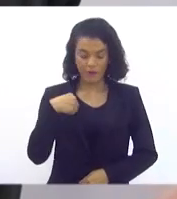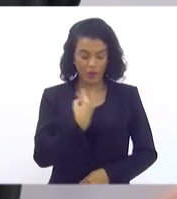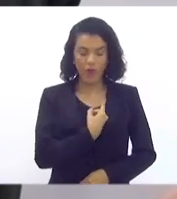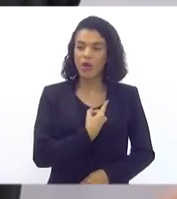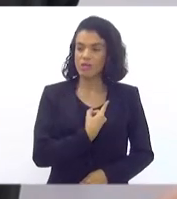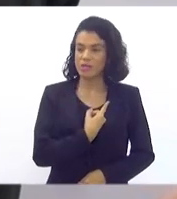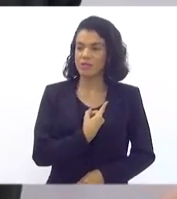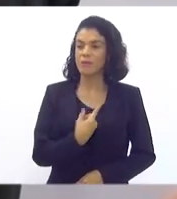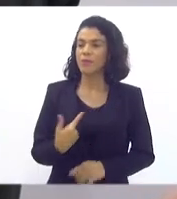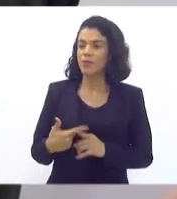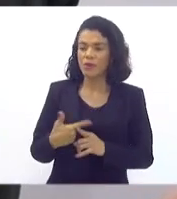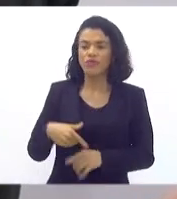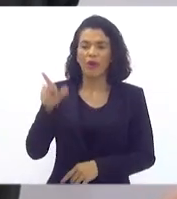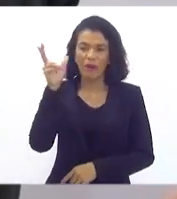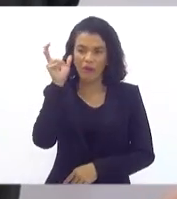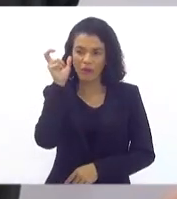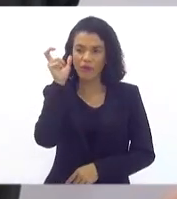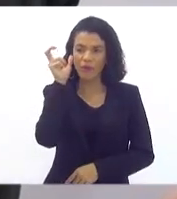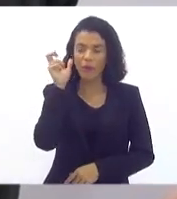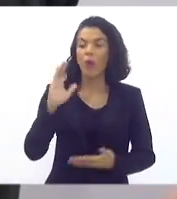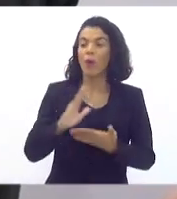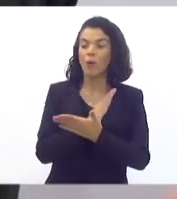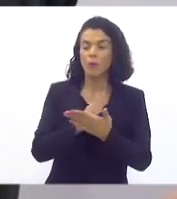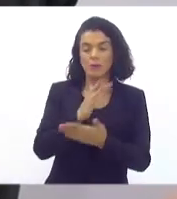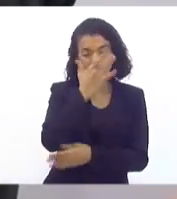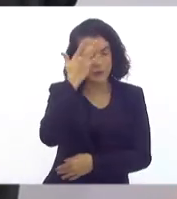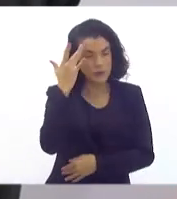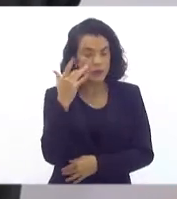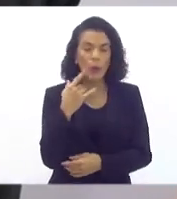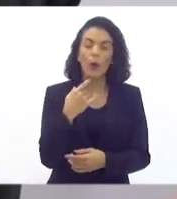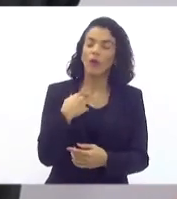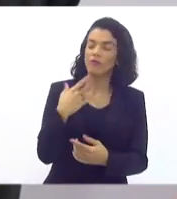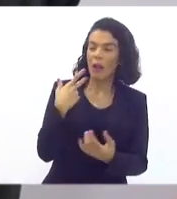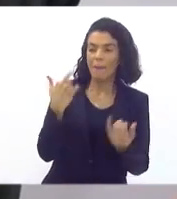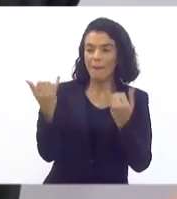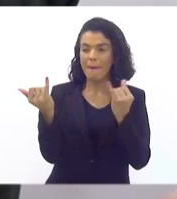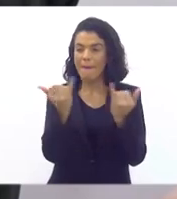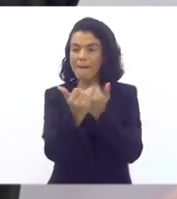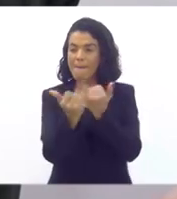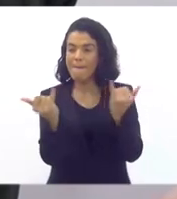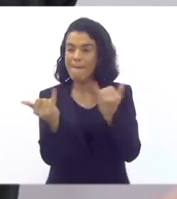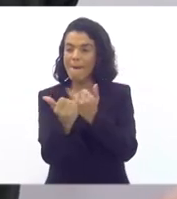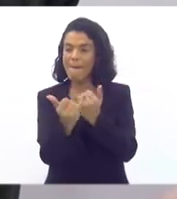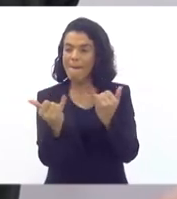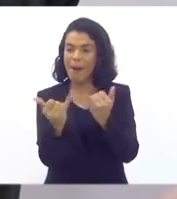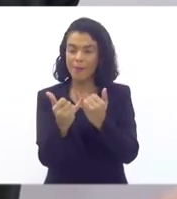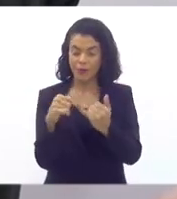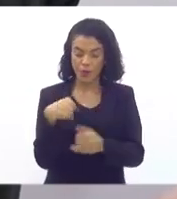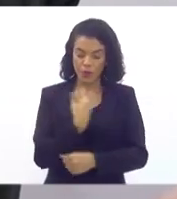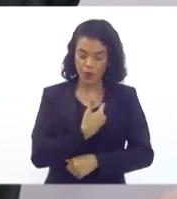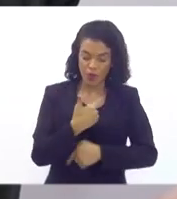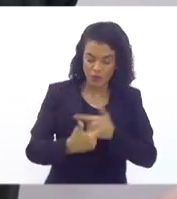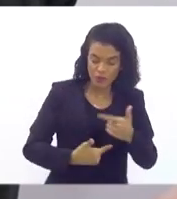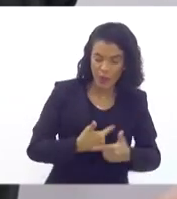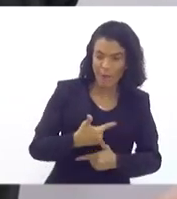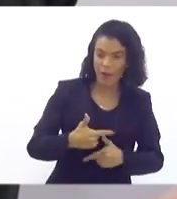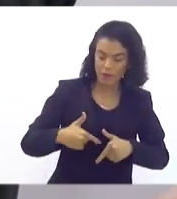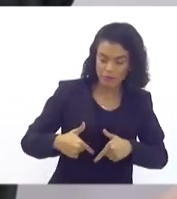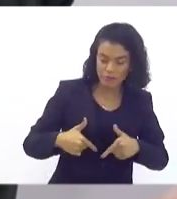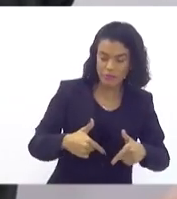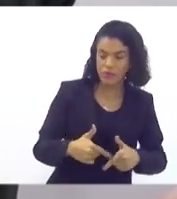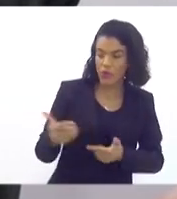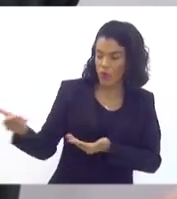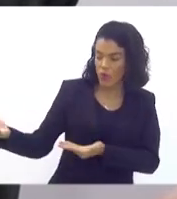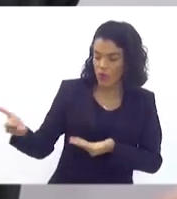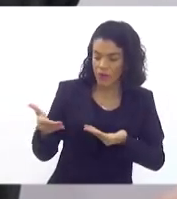porque já ouvi algumas pessoas no corredor dizendo isso que o exercício que fizemos trazendo as